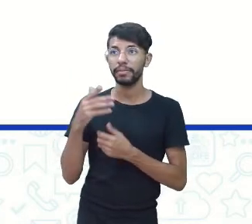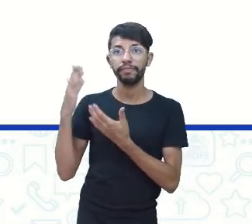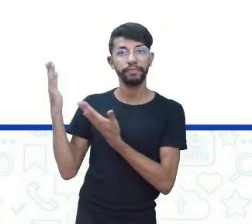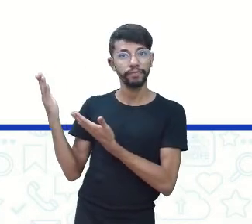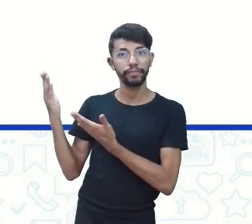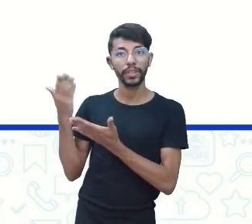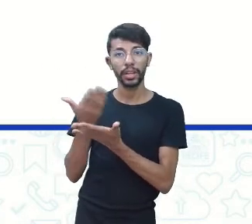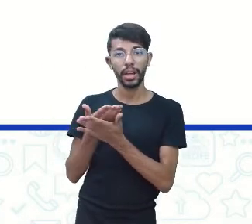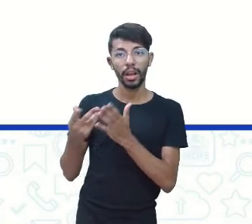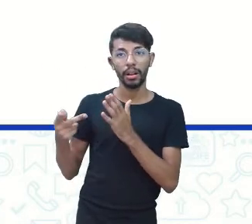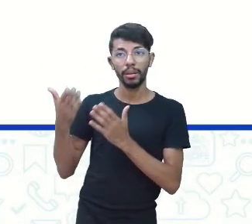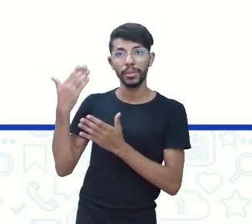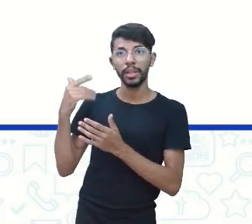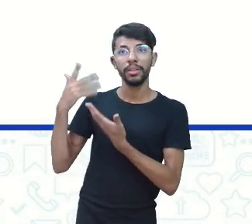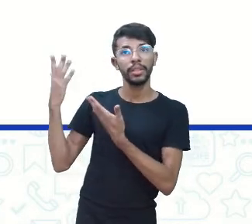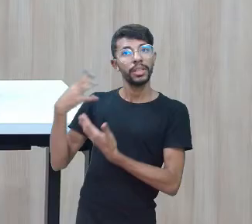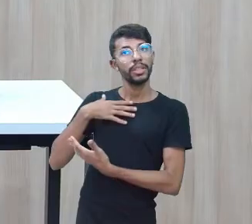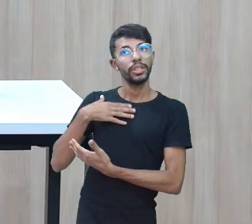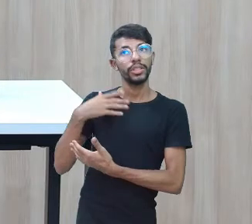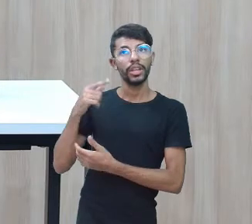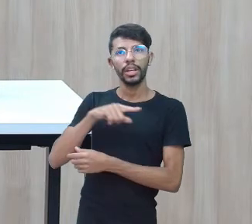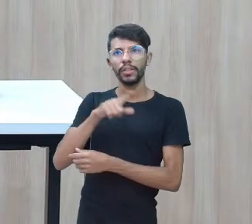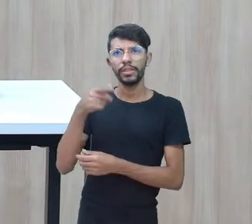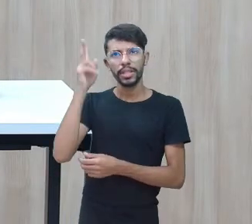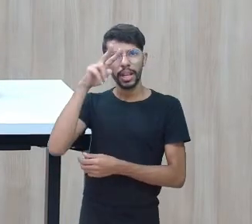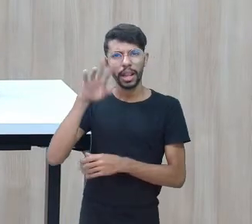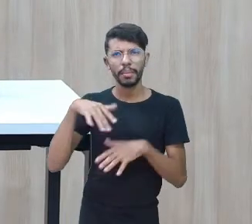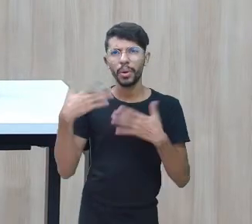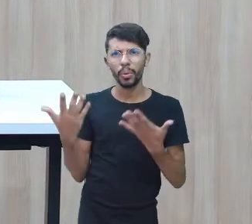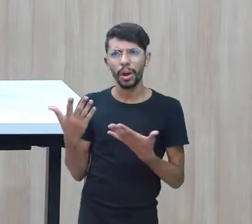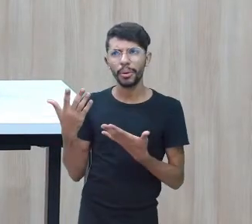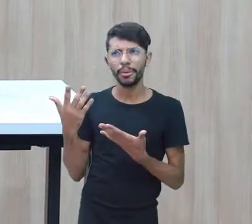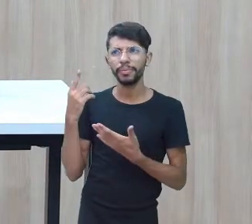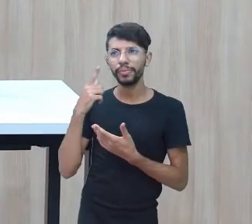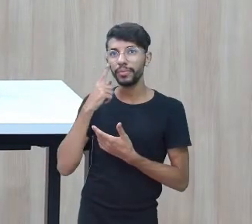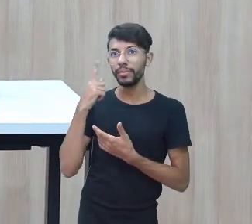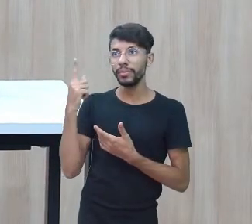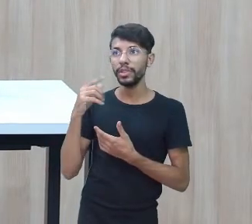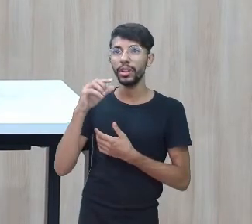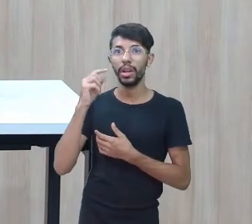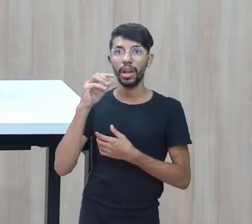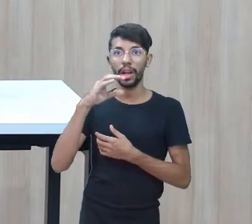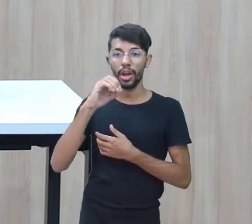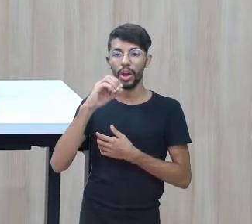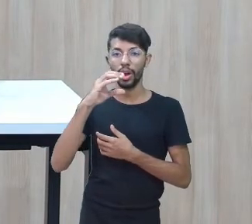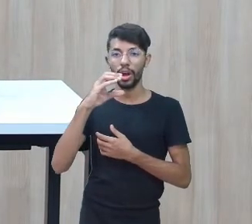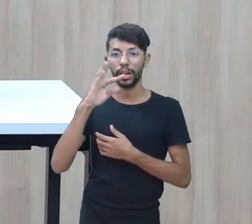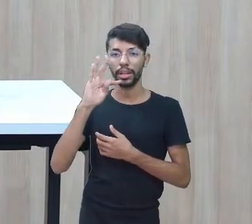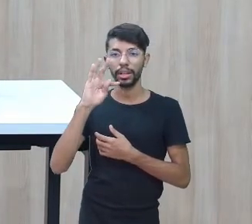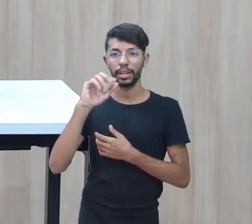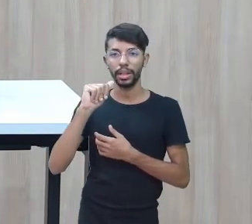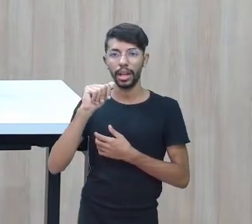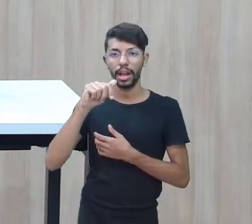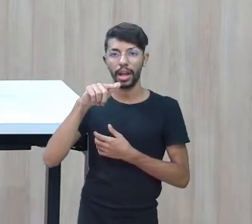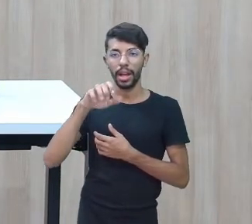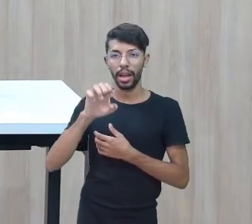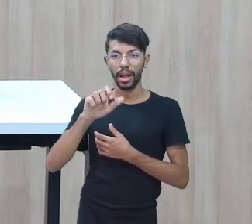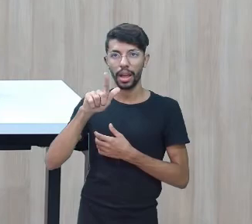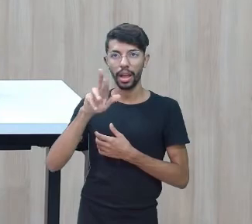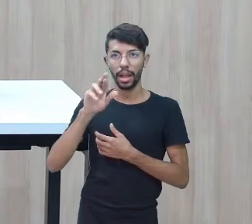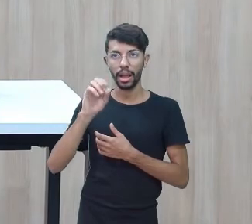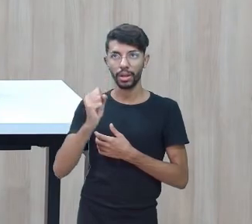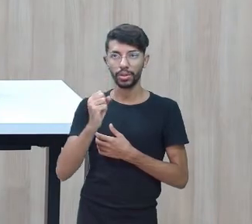desse formato aí. E esse formato aí, vocês lembram qual que é? É um octaedro, né? É o de Platão que a gente viu ontem. Então,